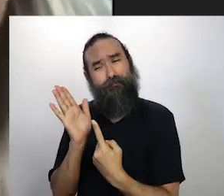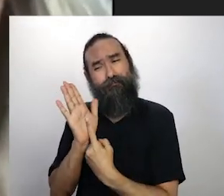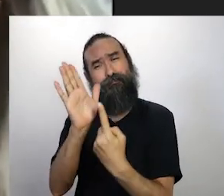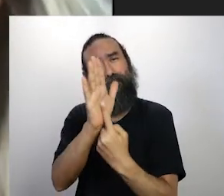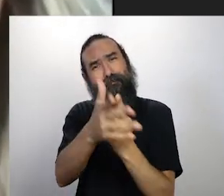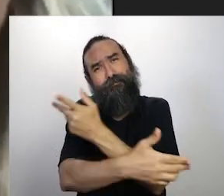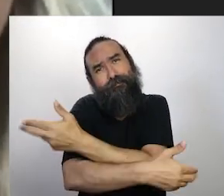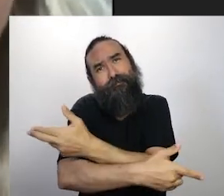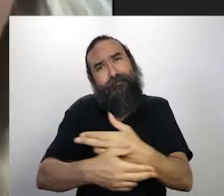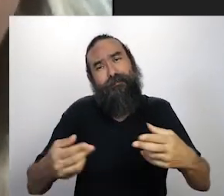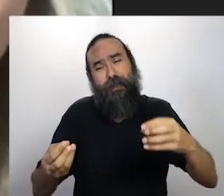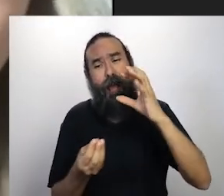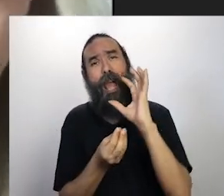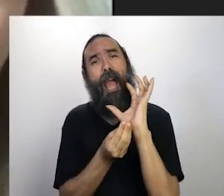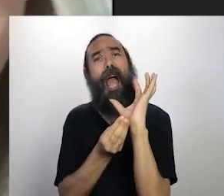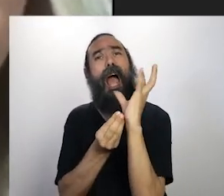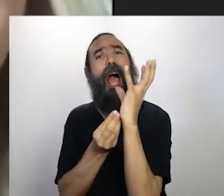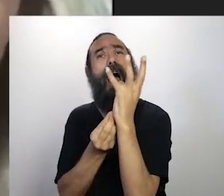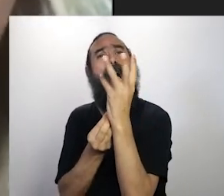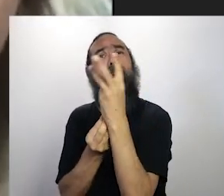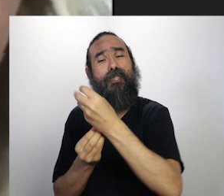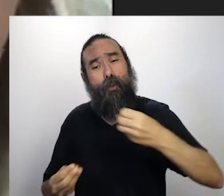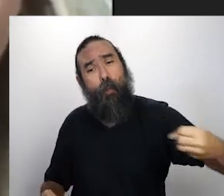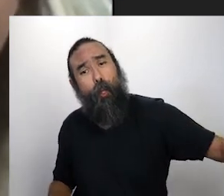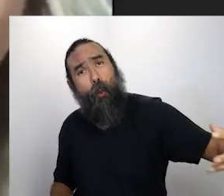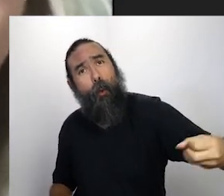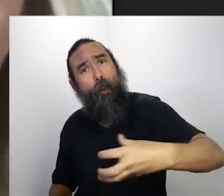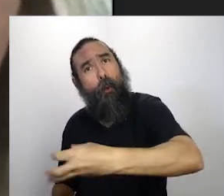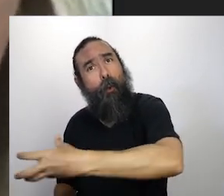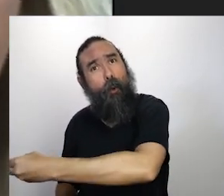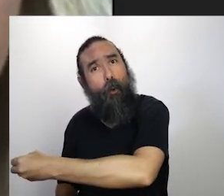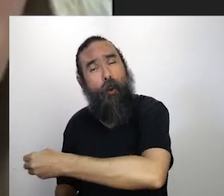o e-mail, o endereço é